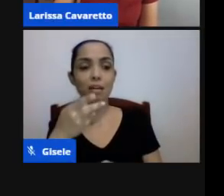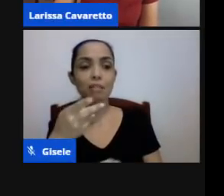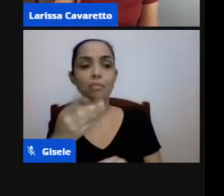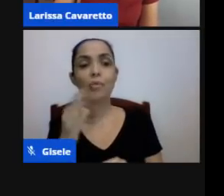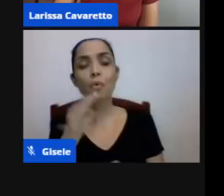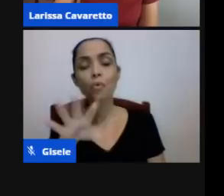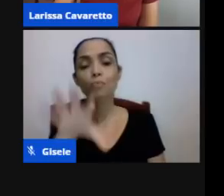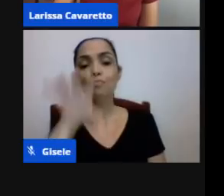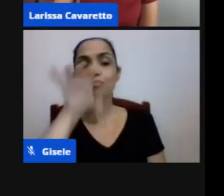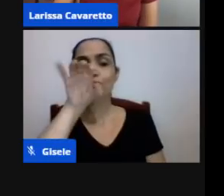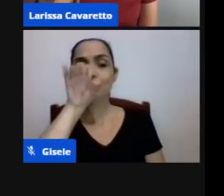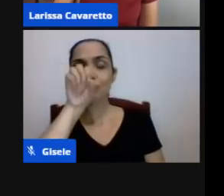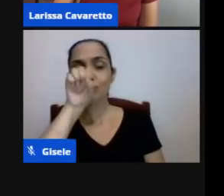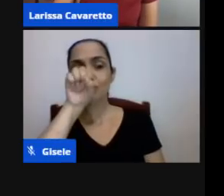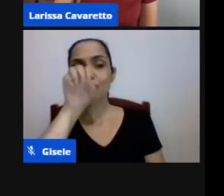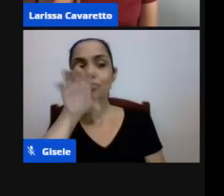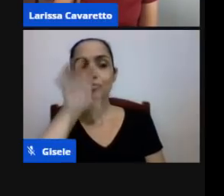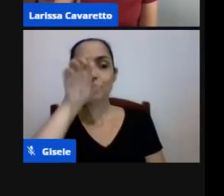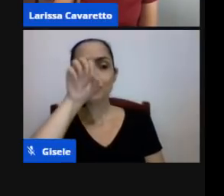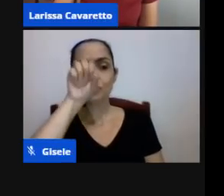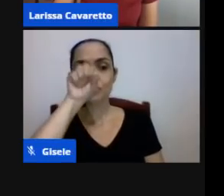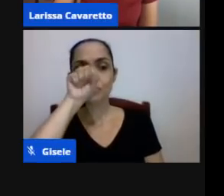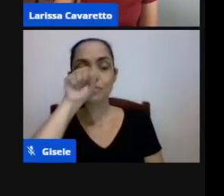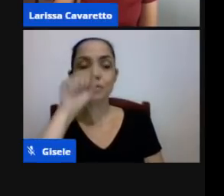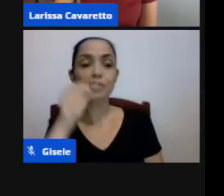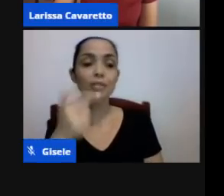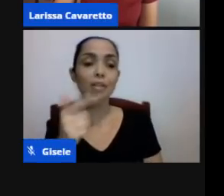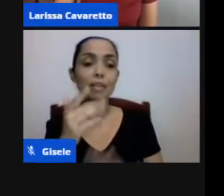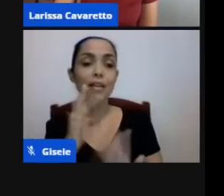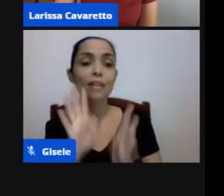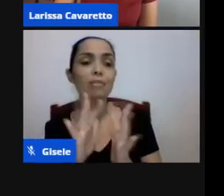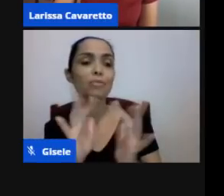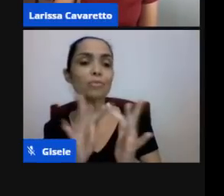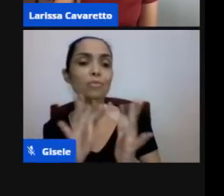a respiração não se tenha contato com as